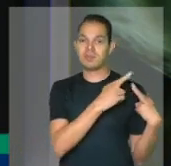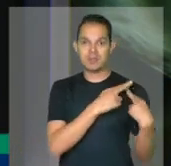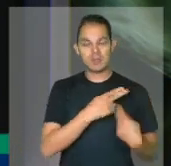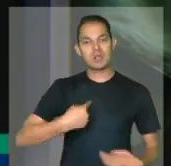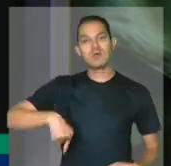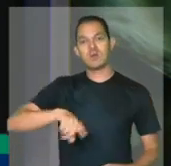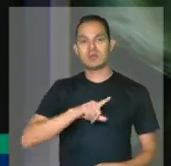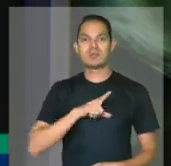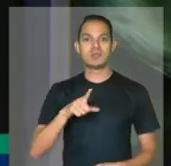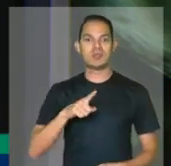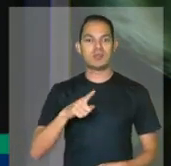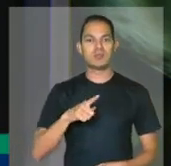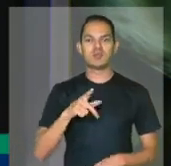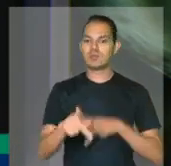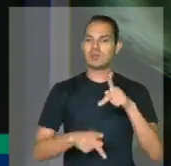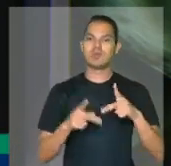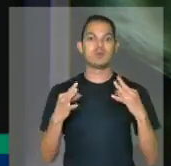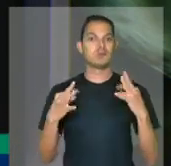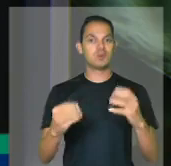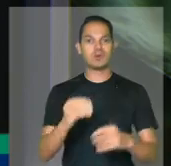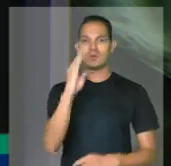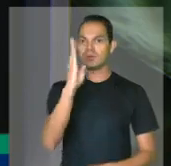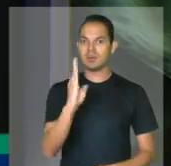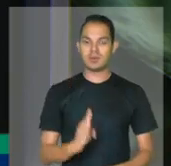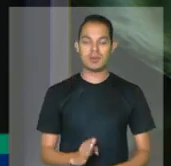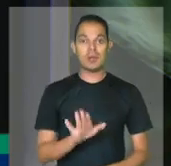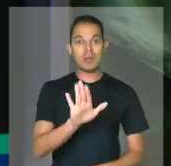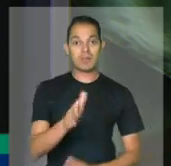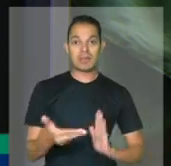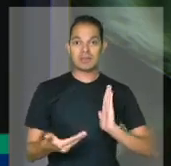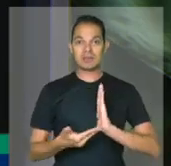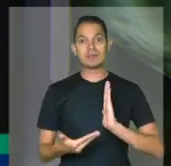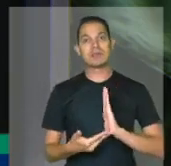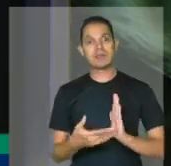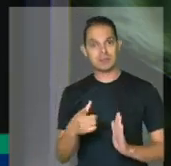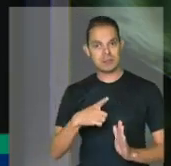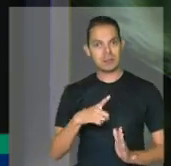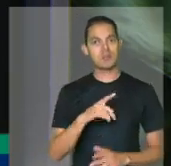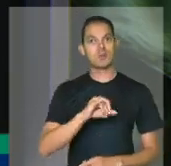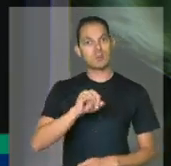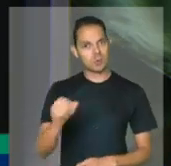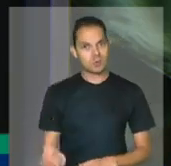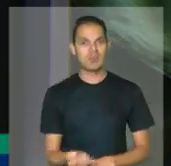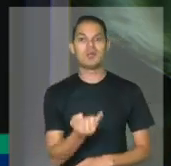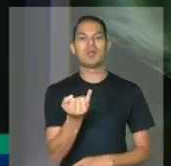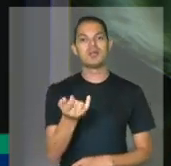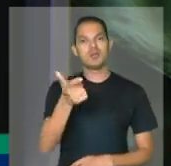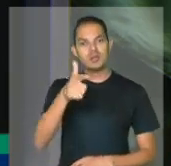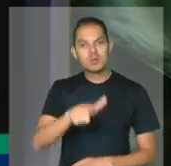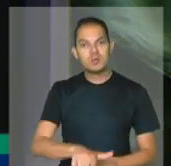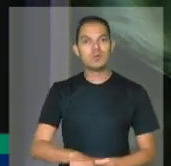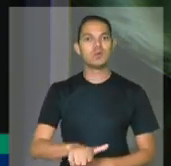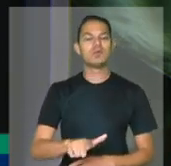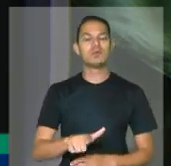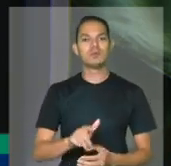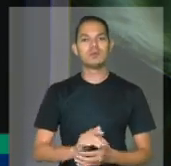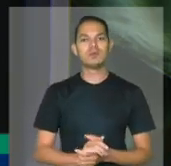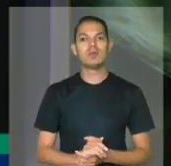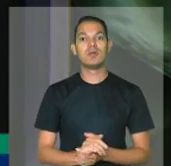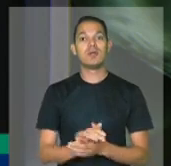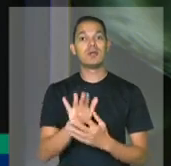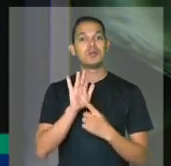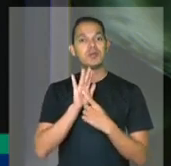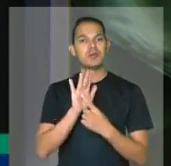que nós temos com todos os brasileiros. Mas essa casa tem uma oportunidade, mais uma vez,